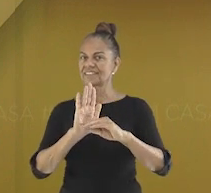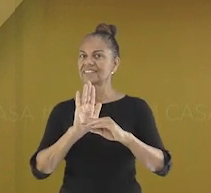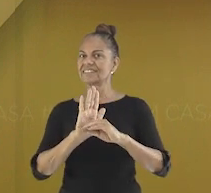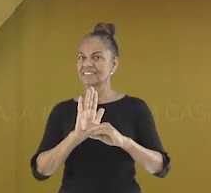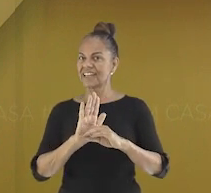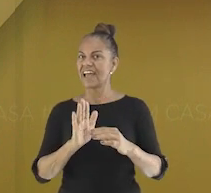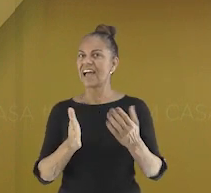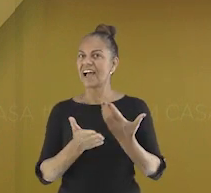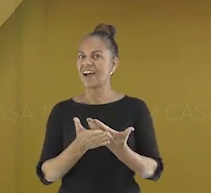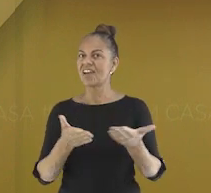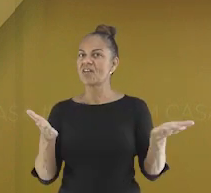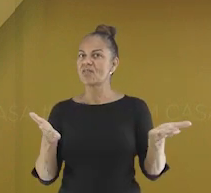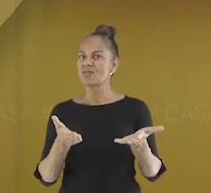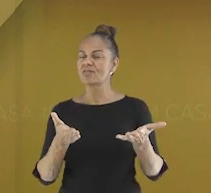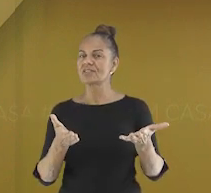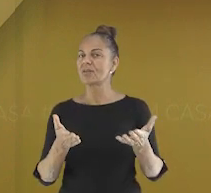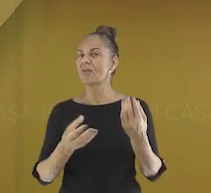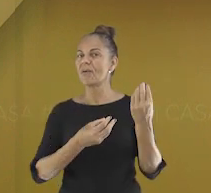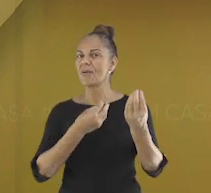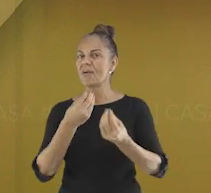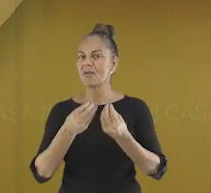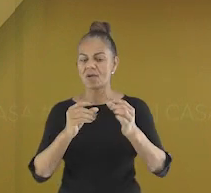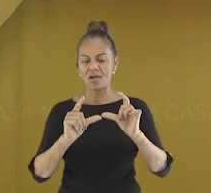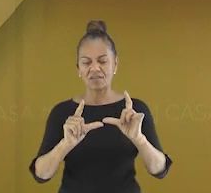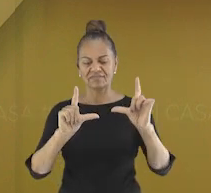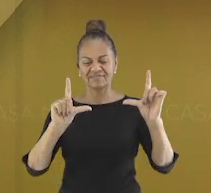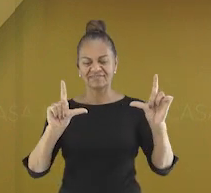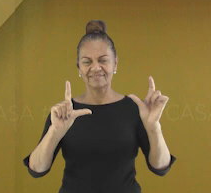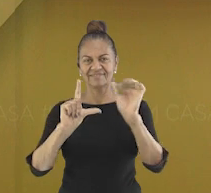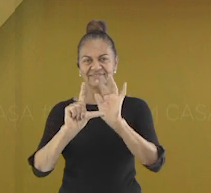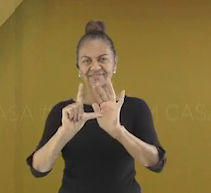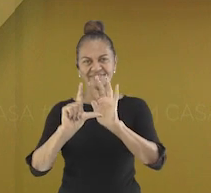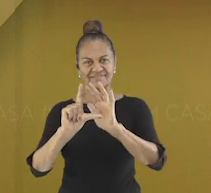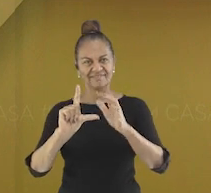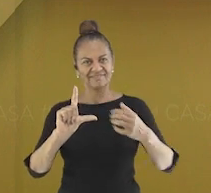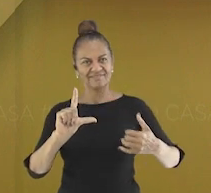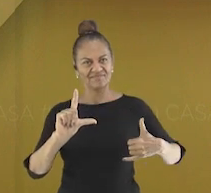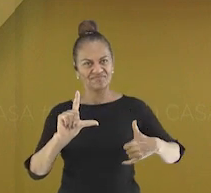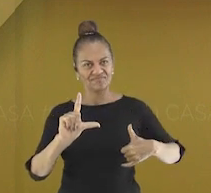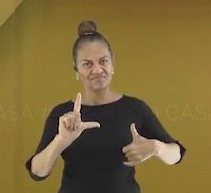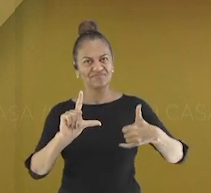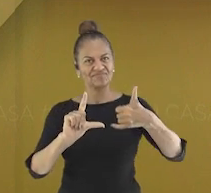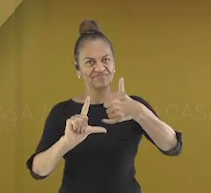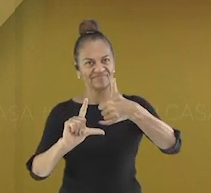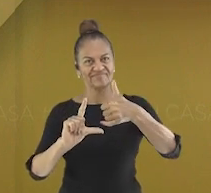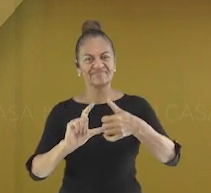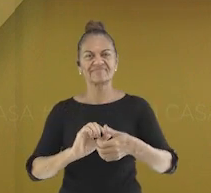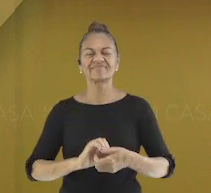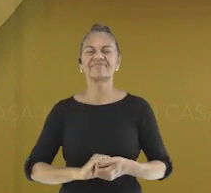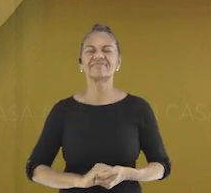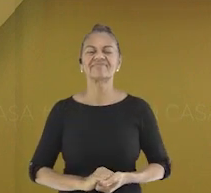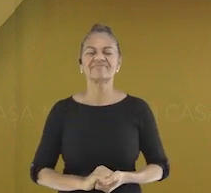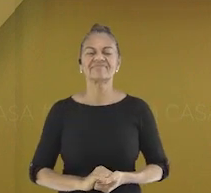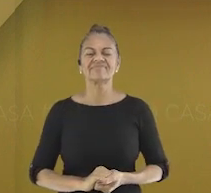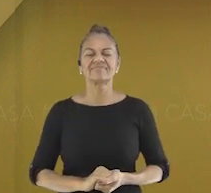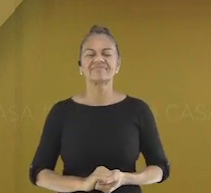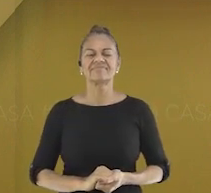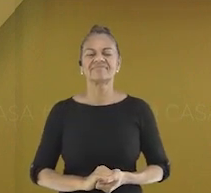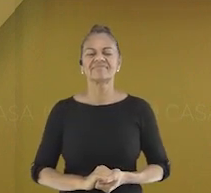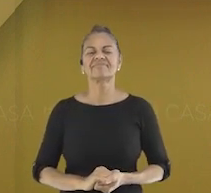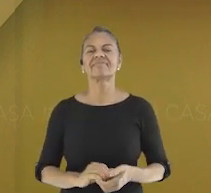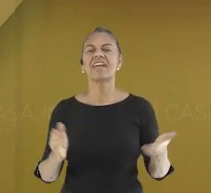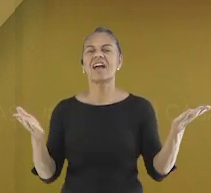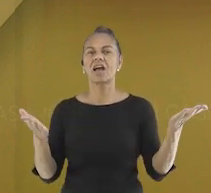aula de hoje pelo QR Code que aparece aí para vocês na TV. É só apontar o celular, preencher o formulário e marcar suas